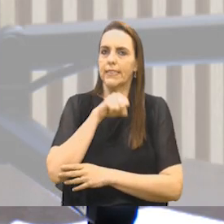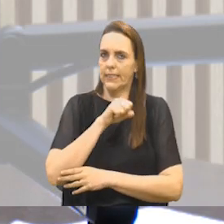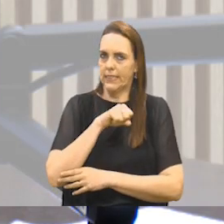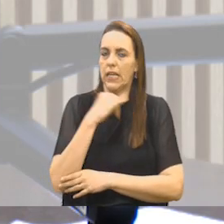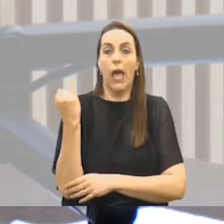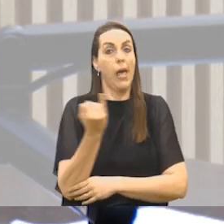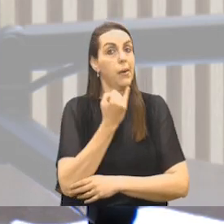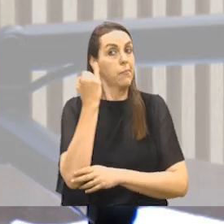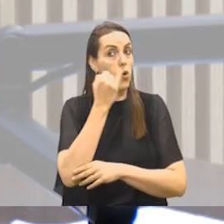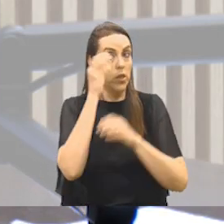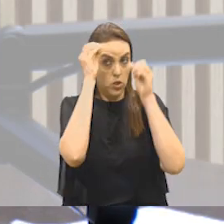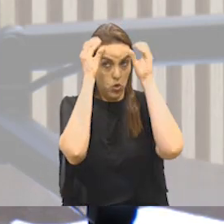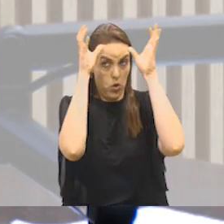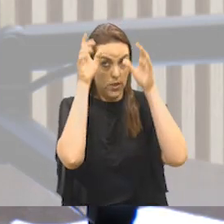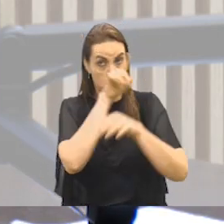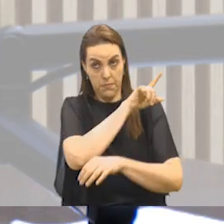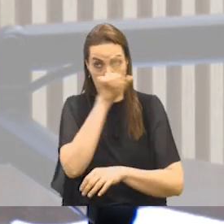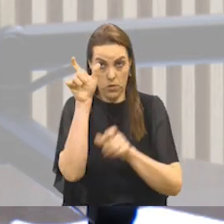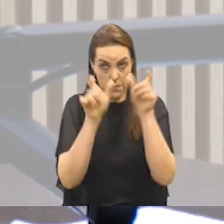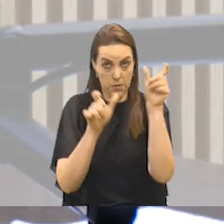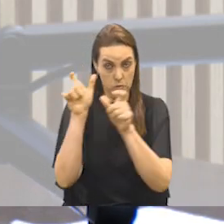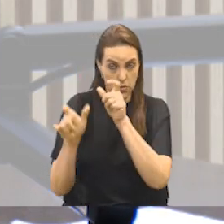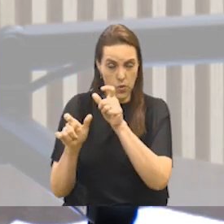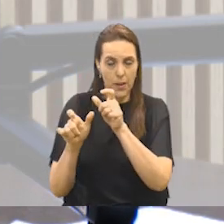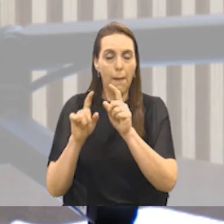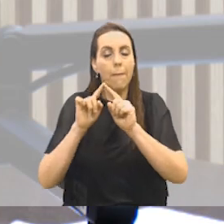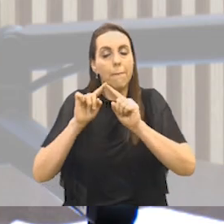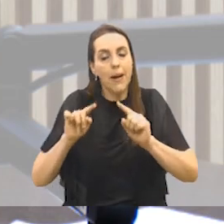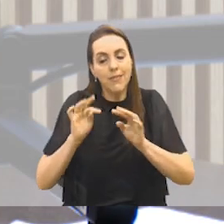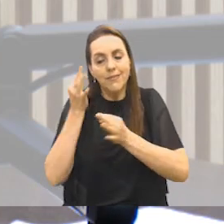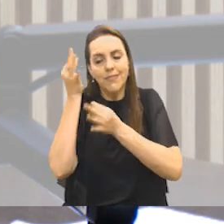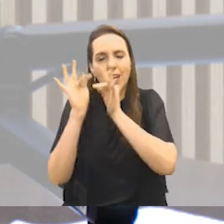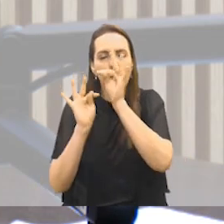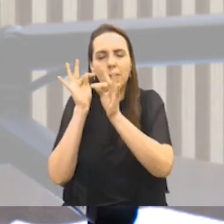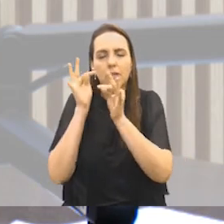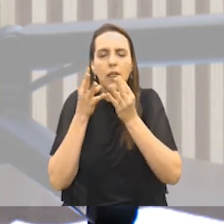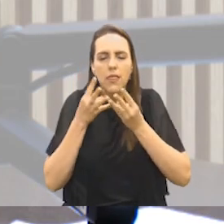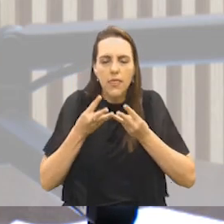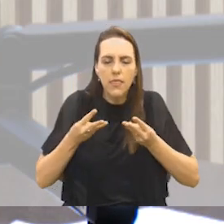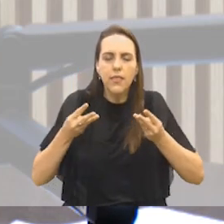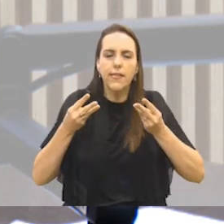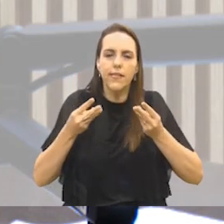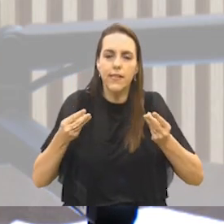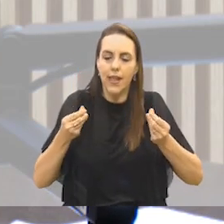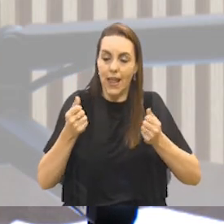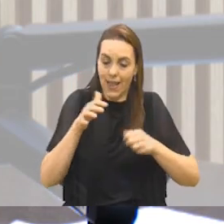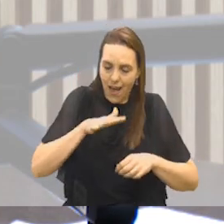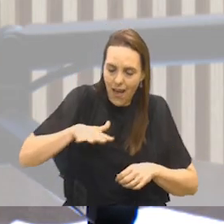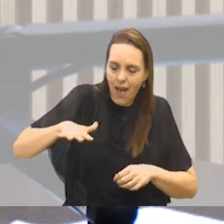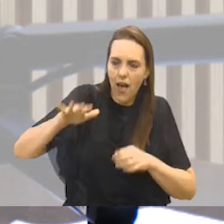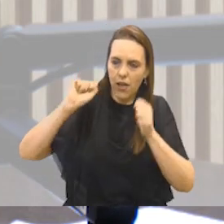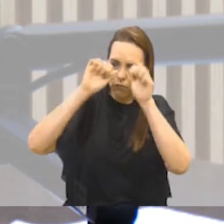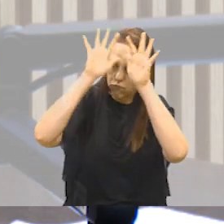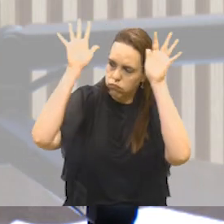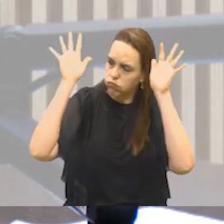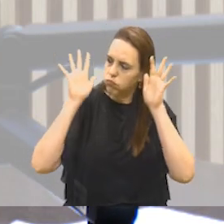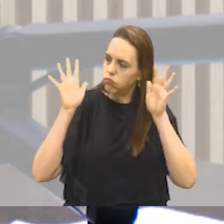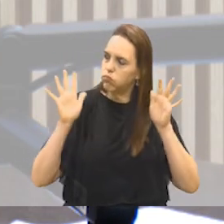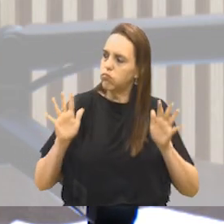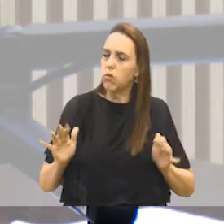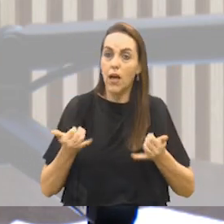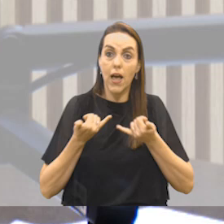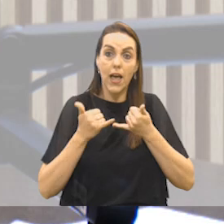importante que as pessoas tenham esse conhecimento. Mas as terapias, elas vão agir no sutil, elas vão agir no campo